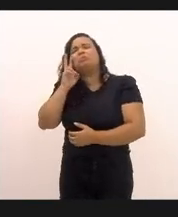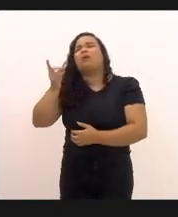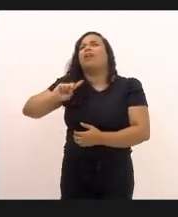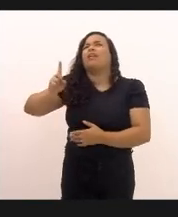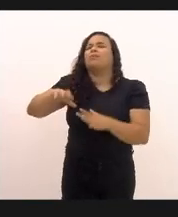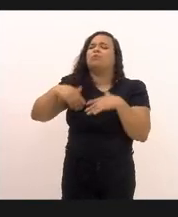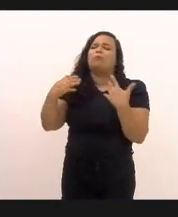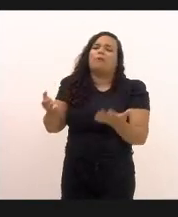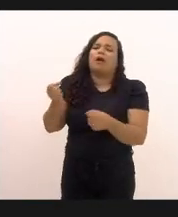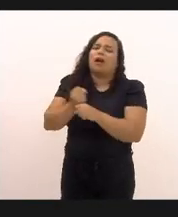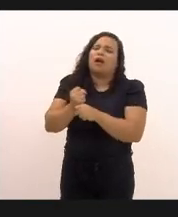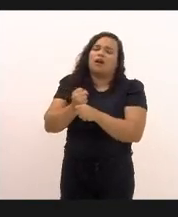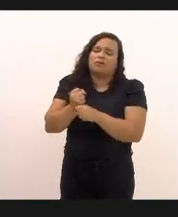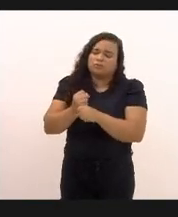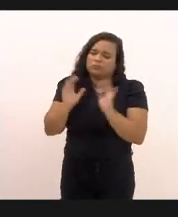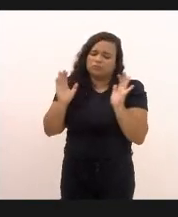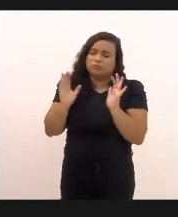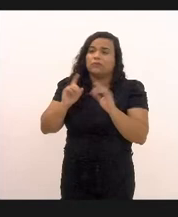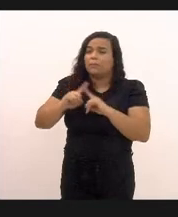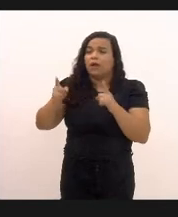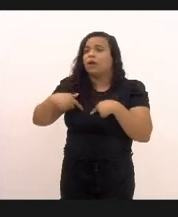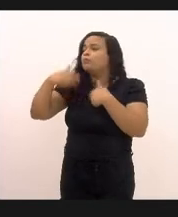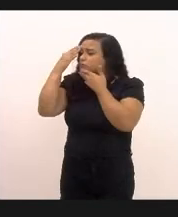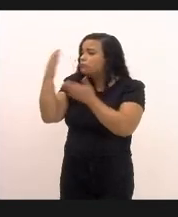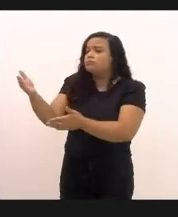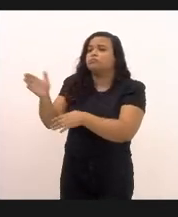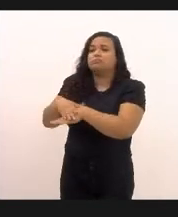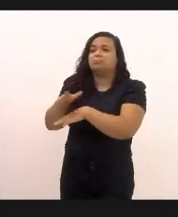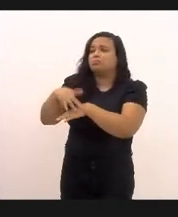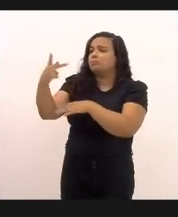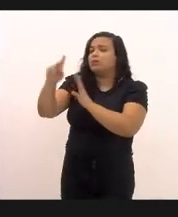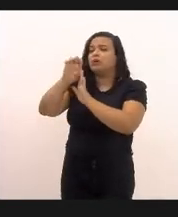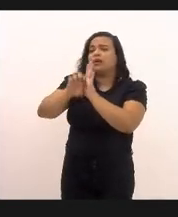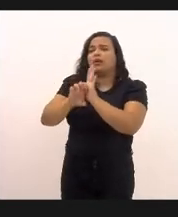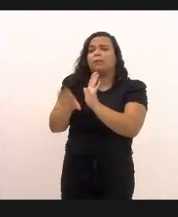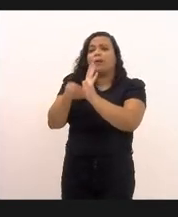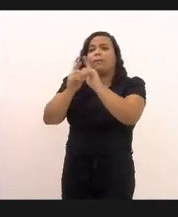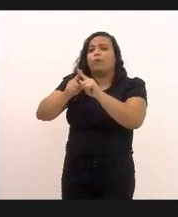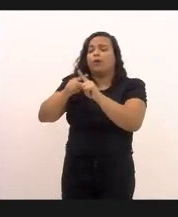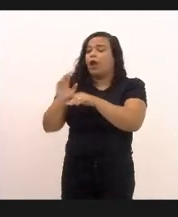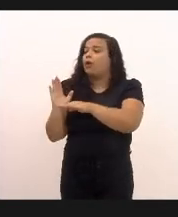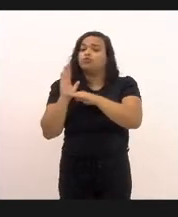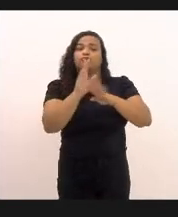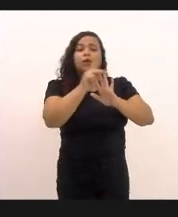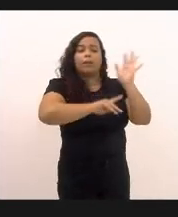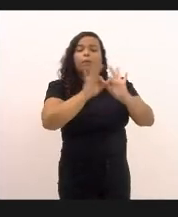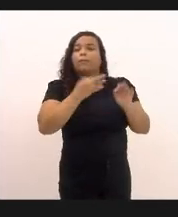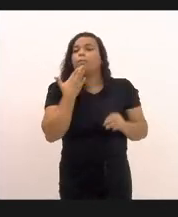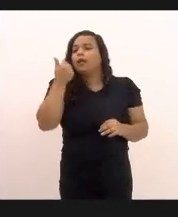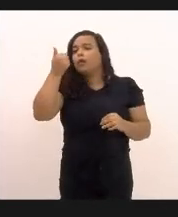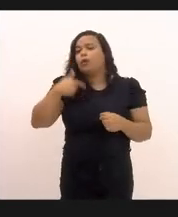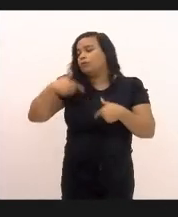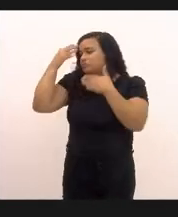foi o ano, e eu agradeci a ela porque o projeto melhorava, a emenda melhorava o projeto.